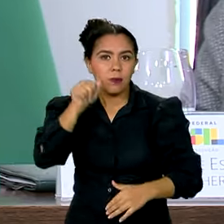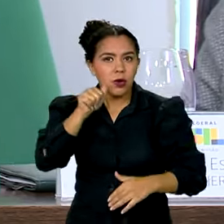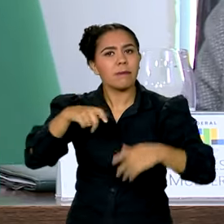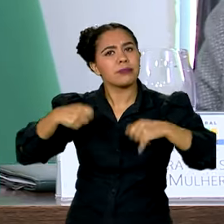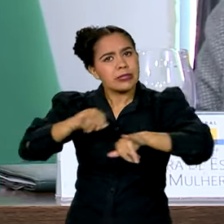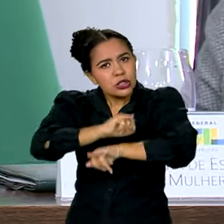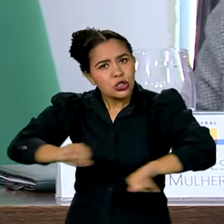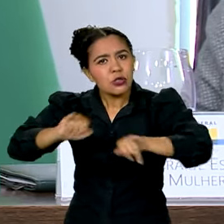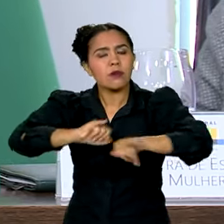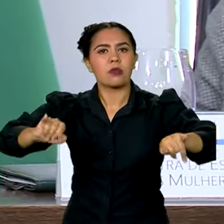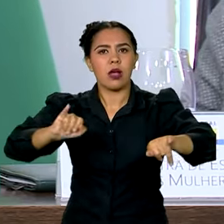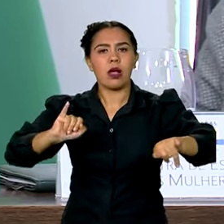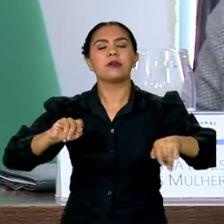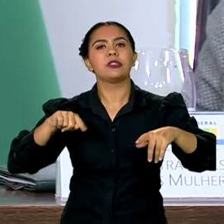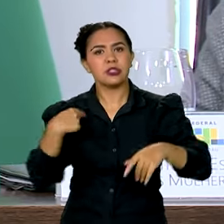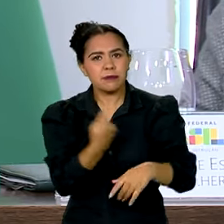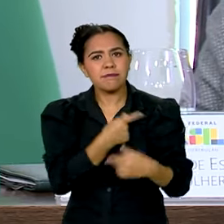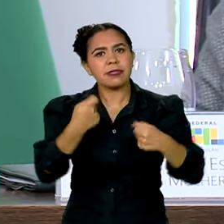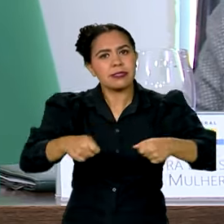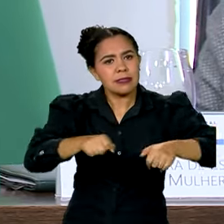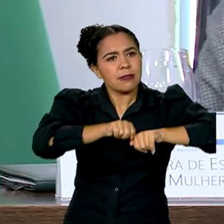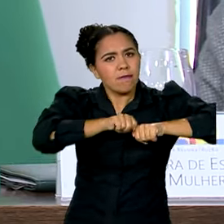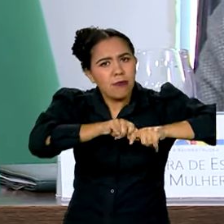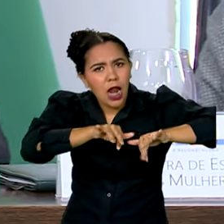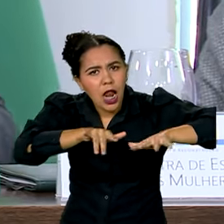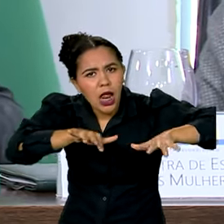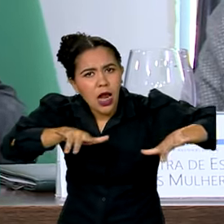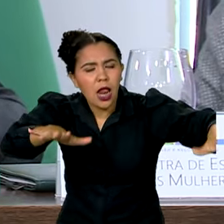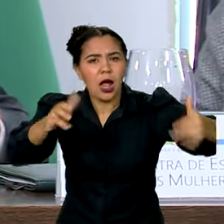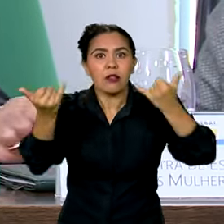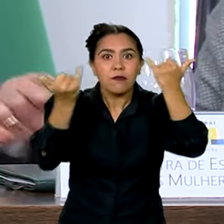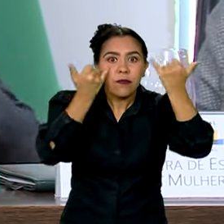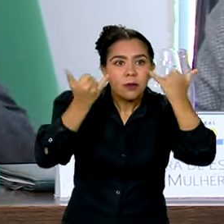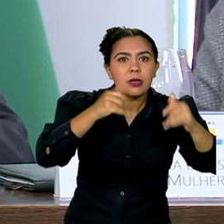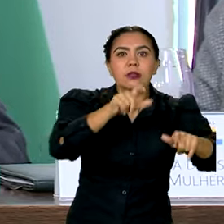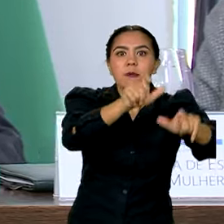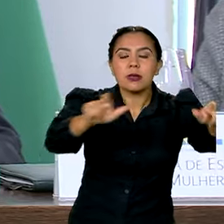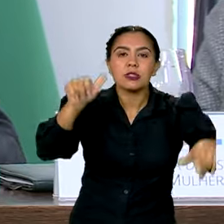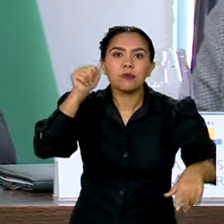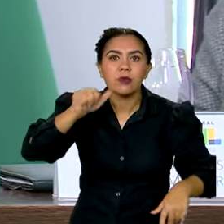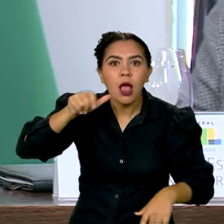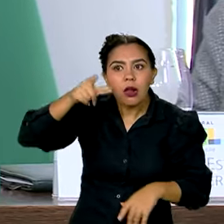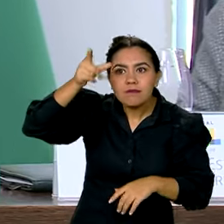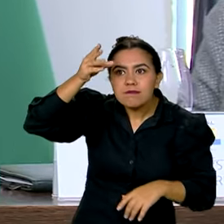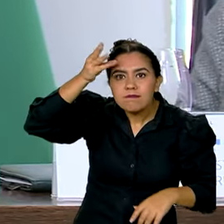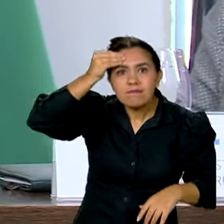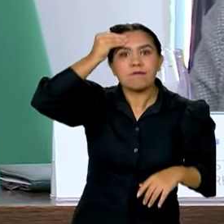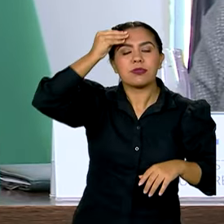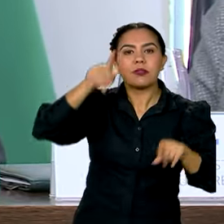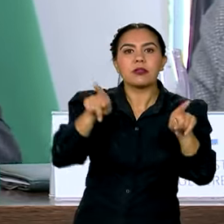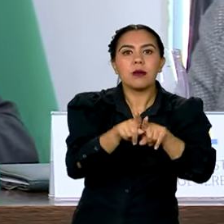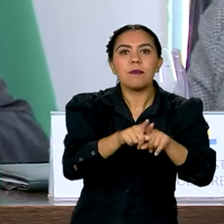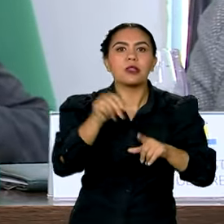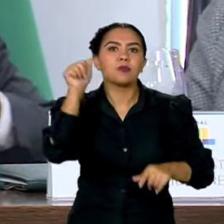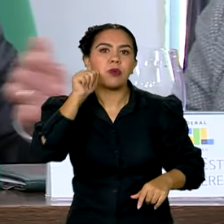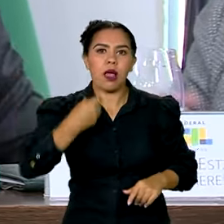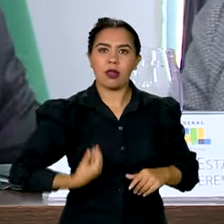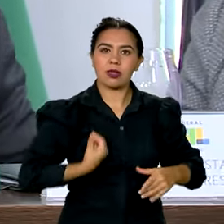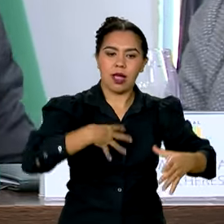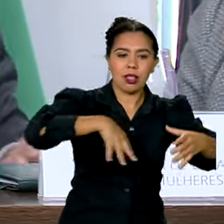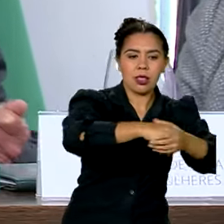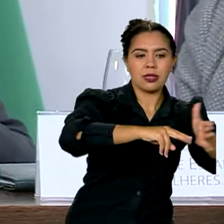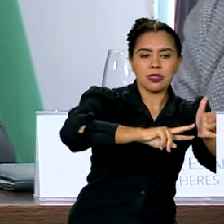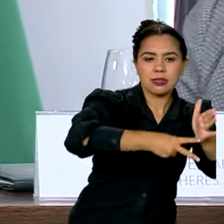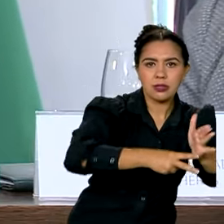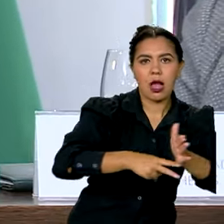temos que fazer com que isso chegue a conhecimento, sabe, das mulheres que estão no sindicato, das mulheres que estão na política, das mulheres que estão